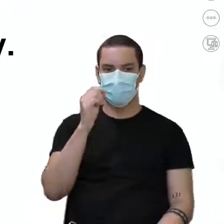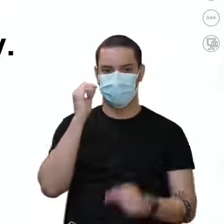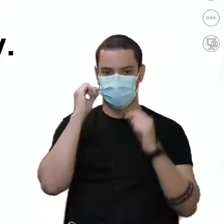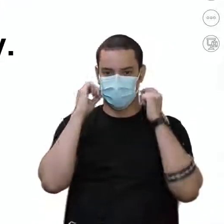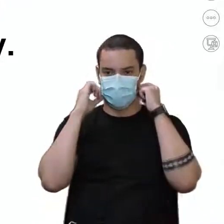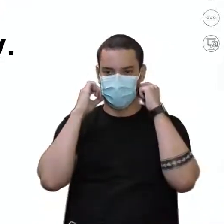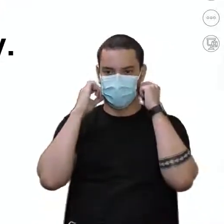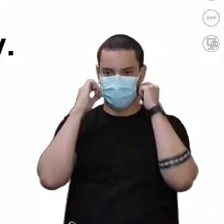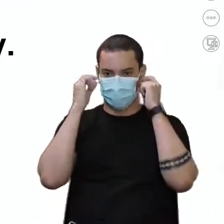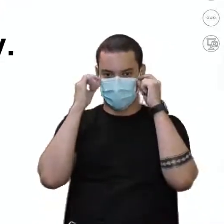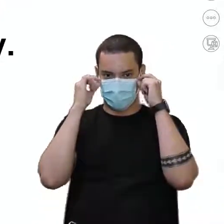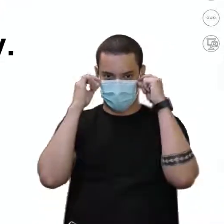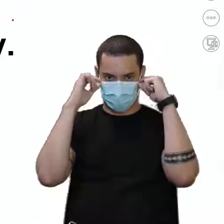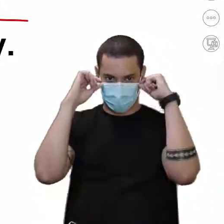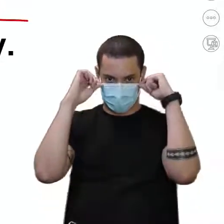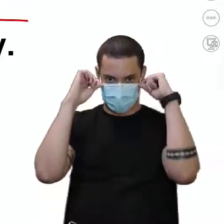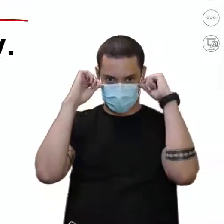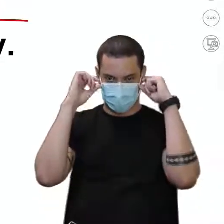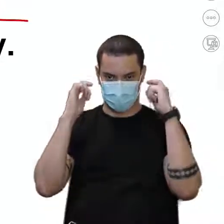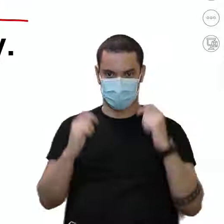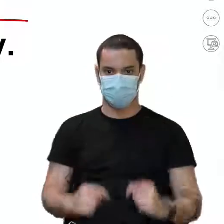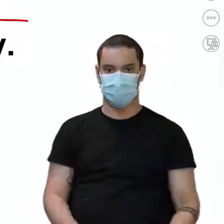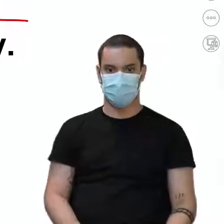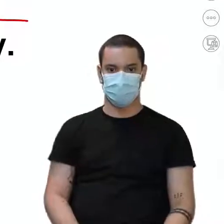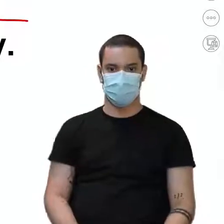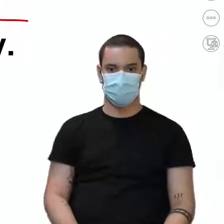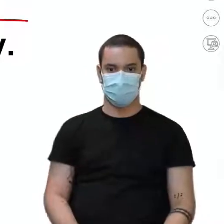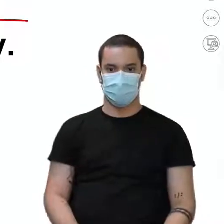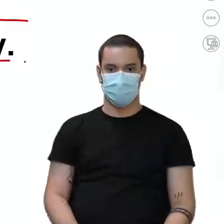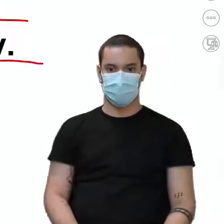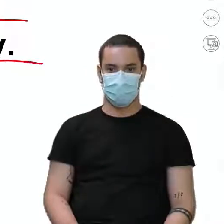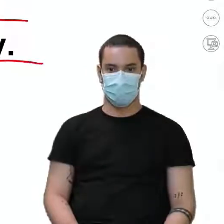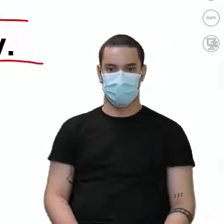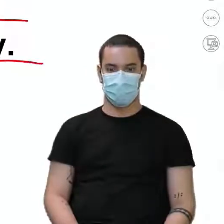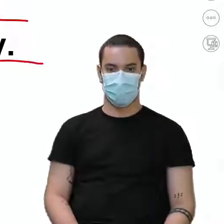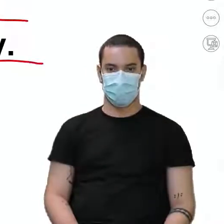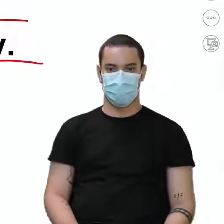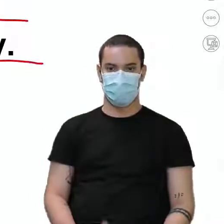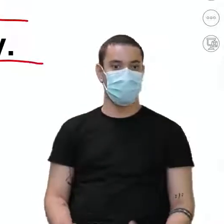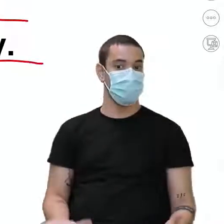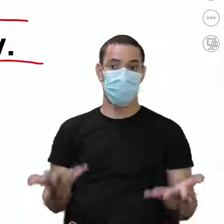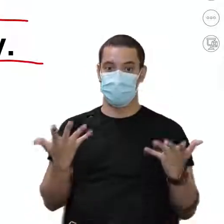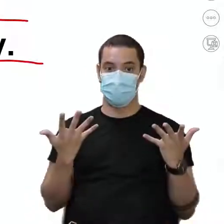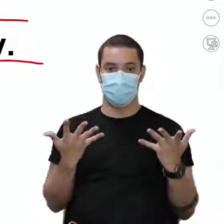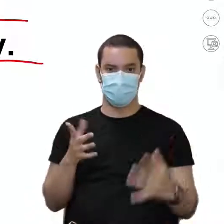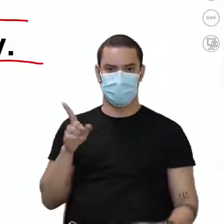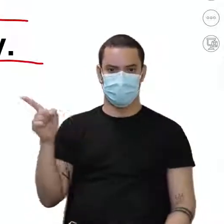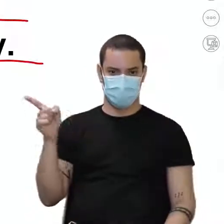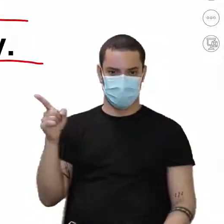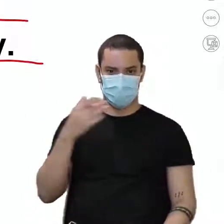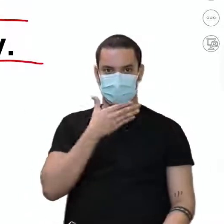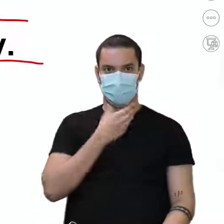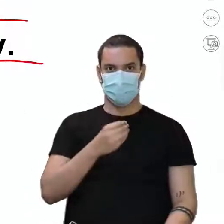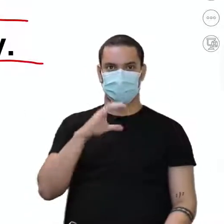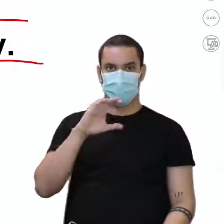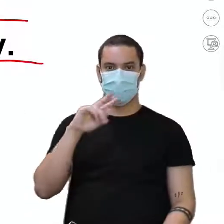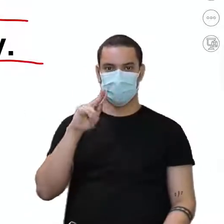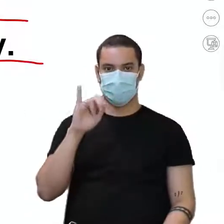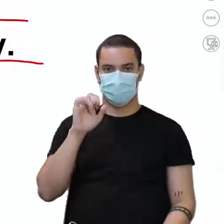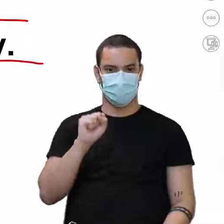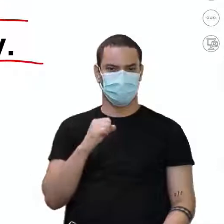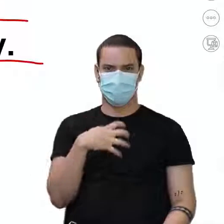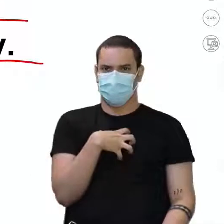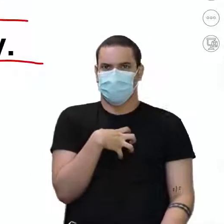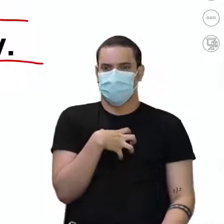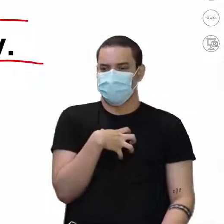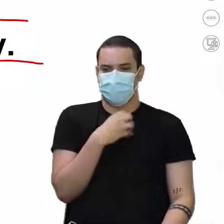aqui, ó. Chris hasn't been feeling well recently. O Chris não anda